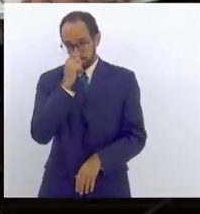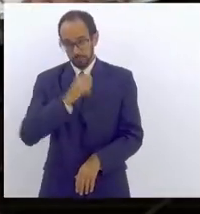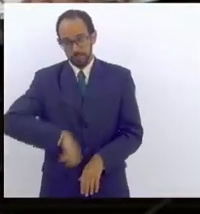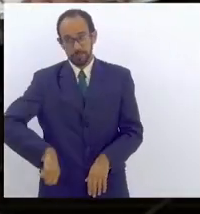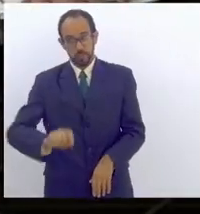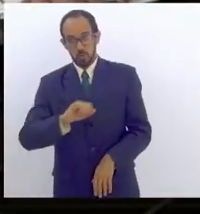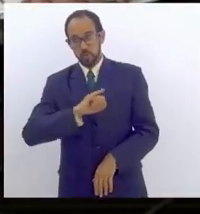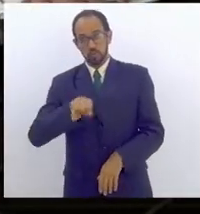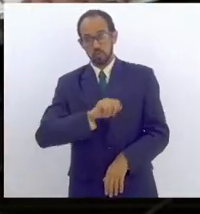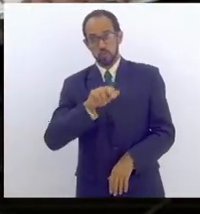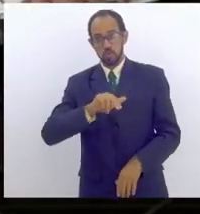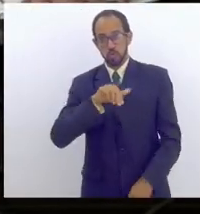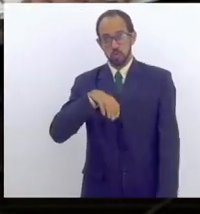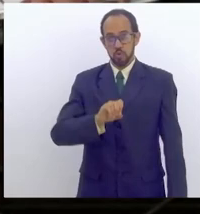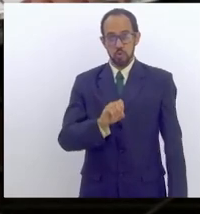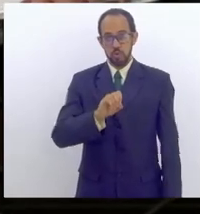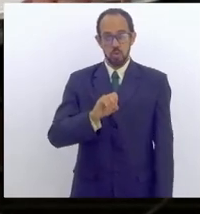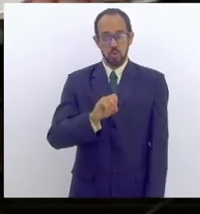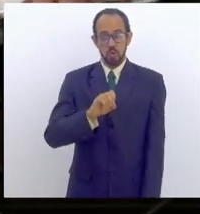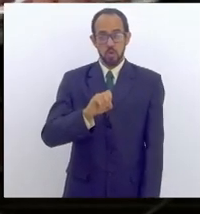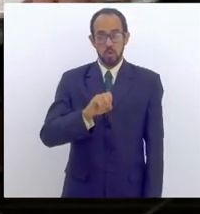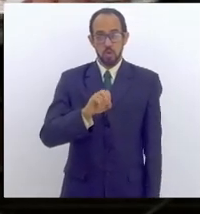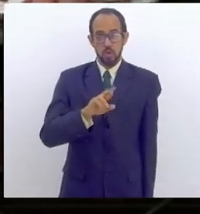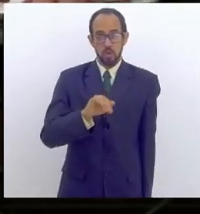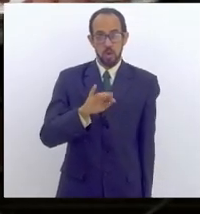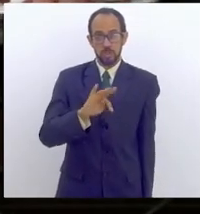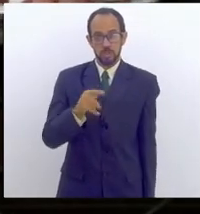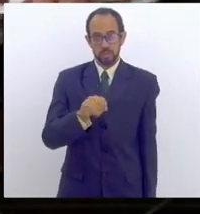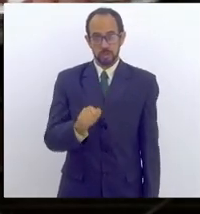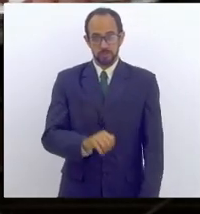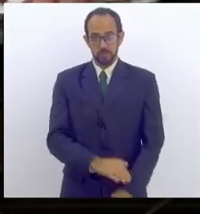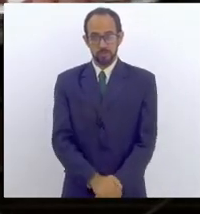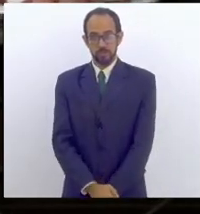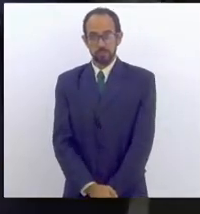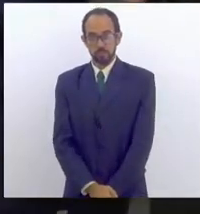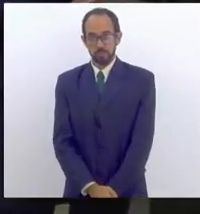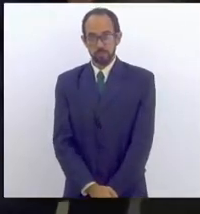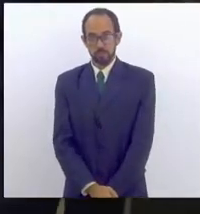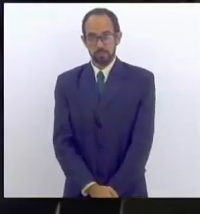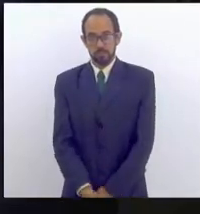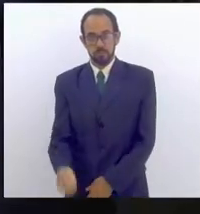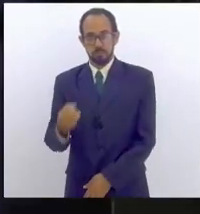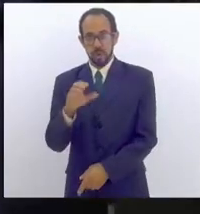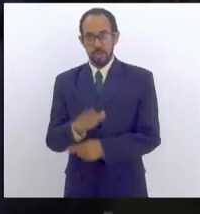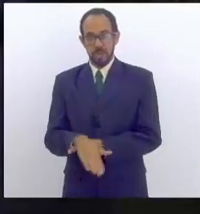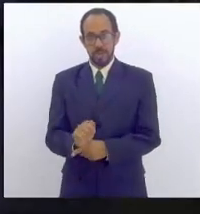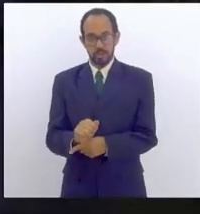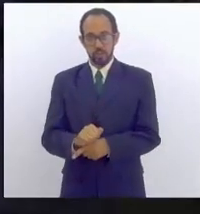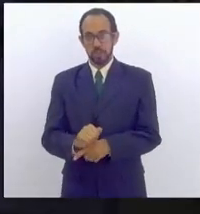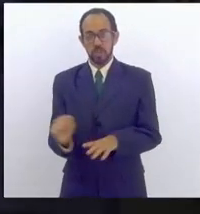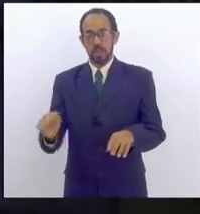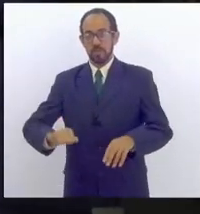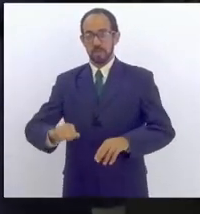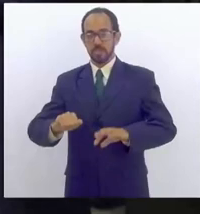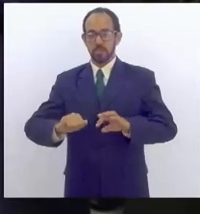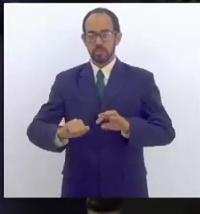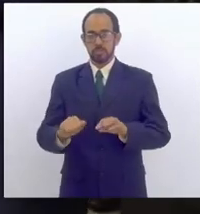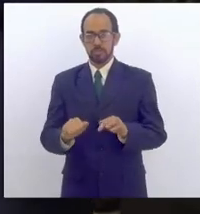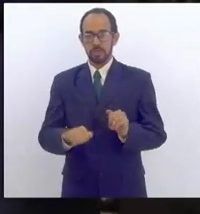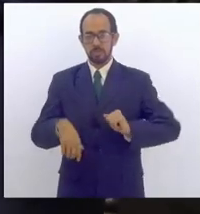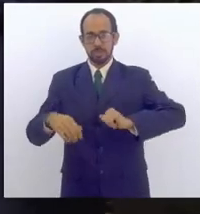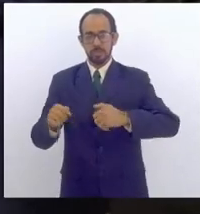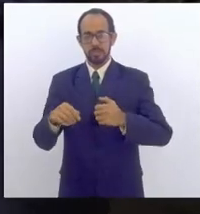Rocha. Deputado Júlio Rocha. Boa tarde, todos e todas. Aqui é o momento